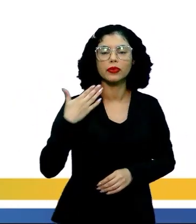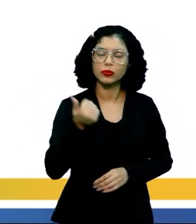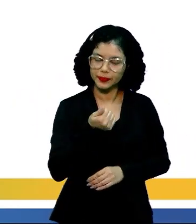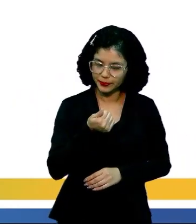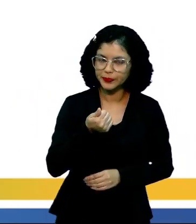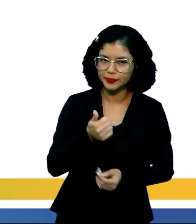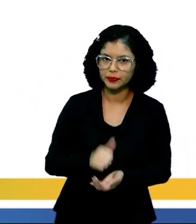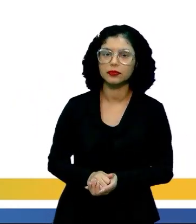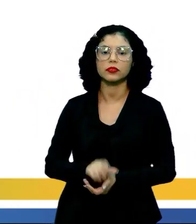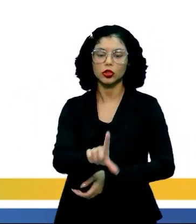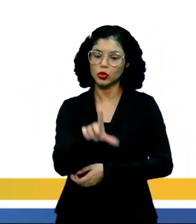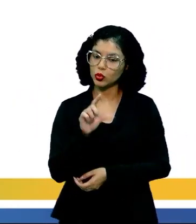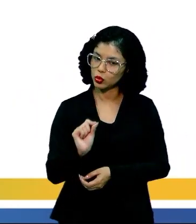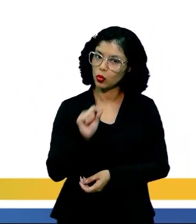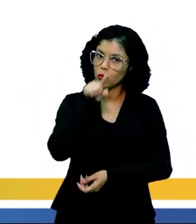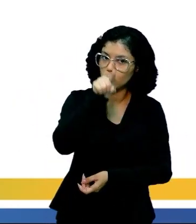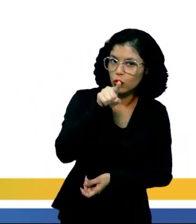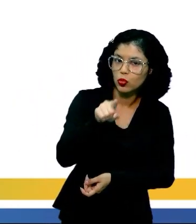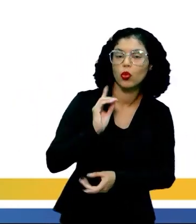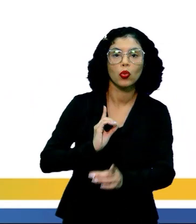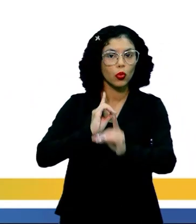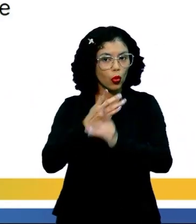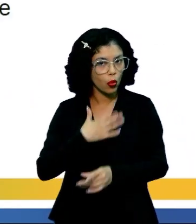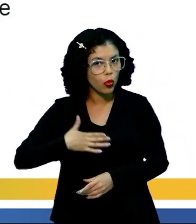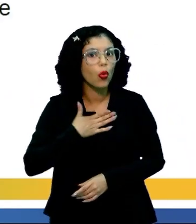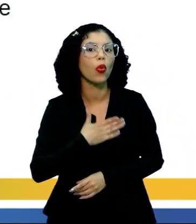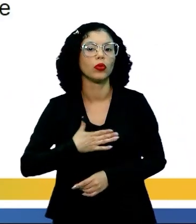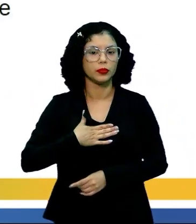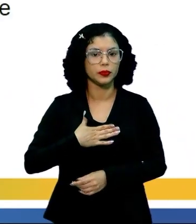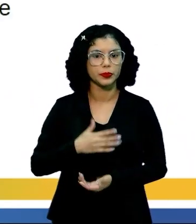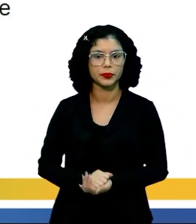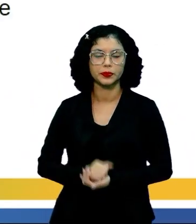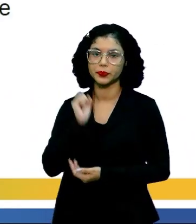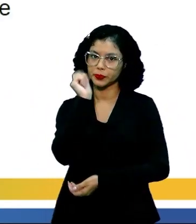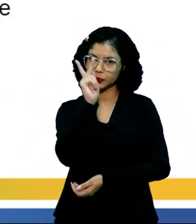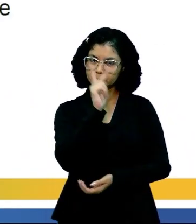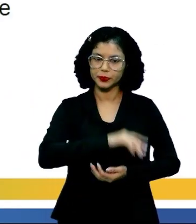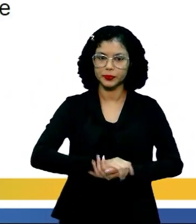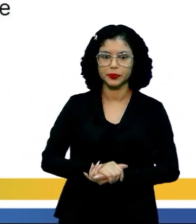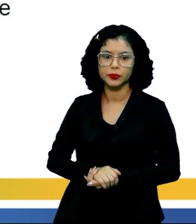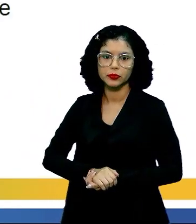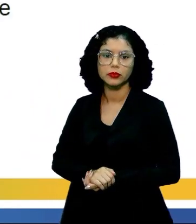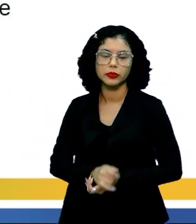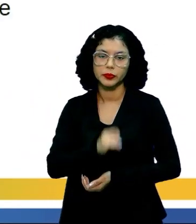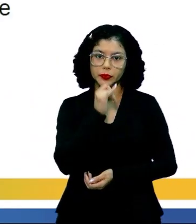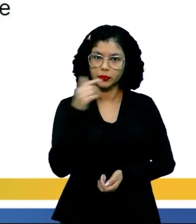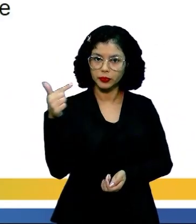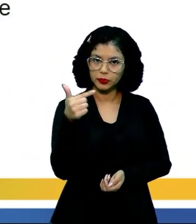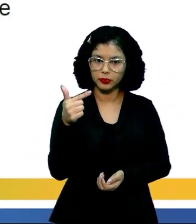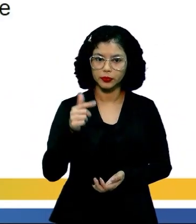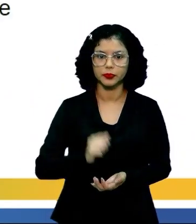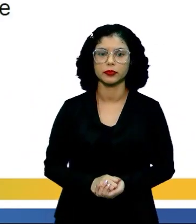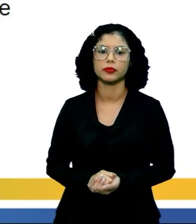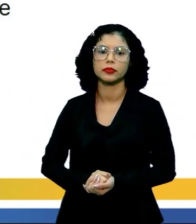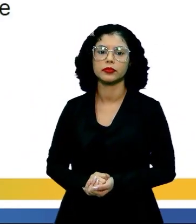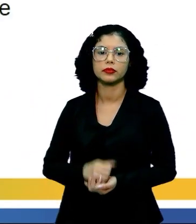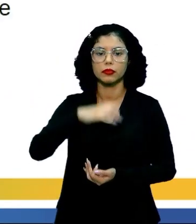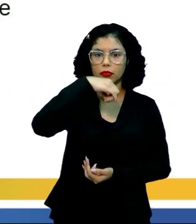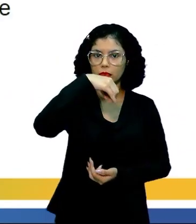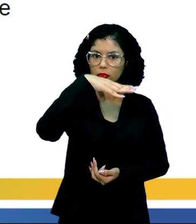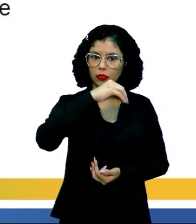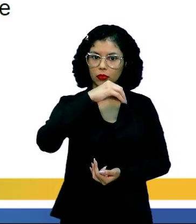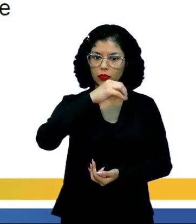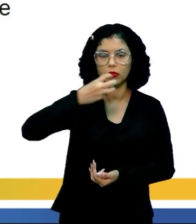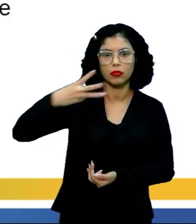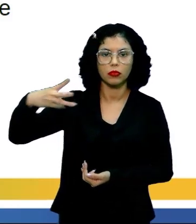ainda, escolha uma maneira que se identifique mais com você, beleza? Vamos trabalhar o exemplo 2.